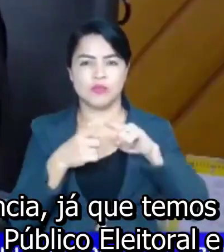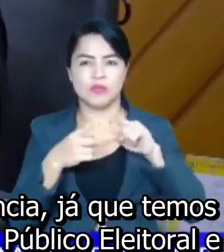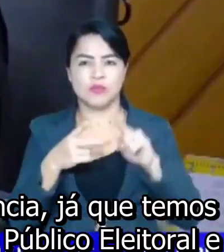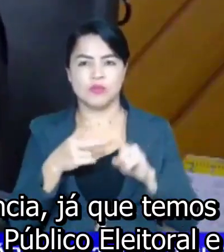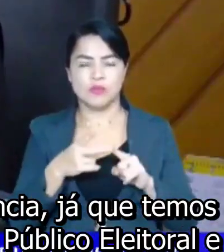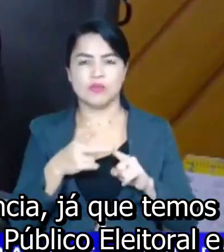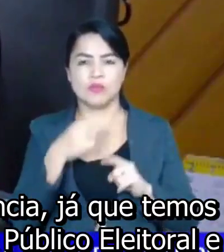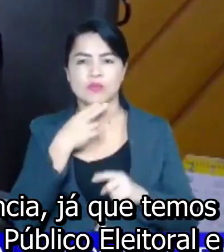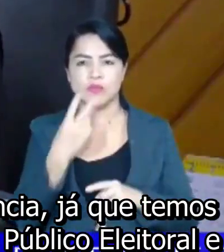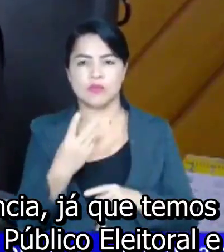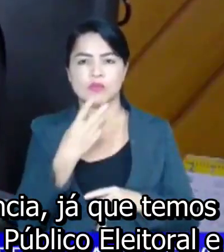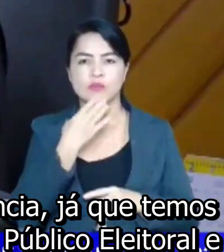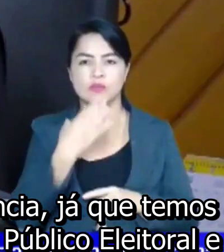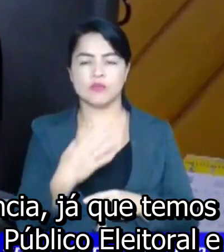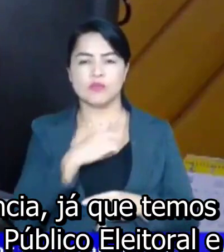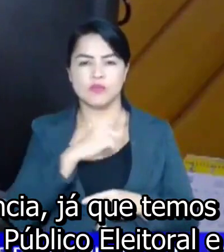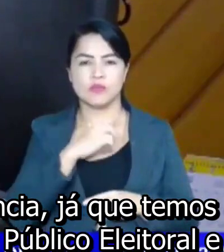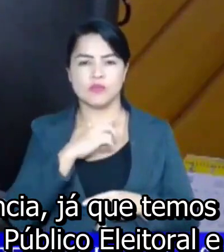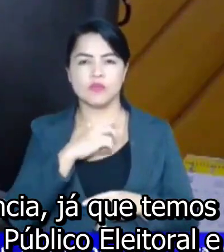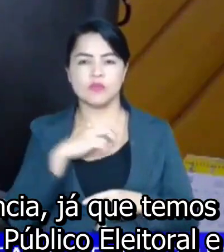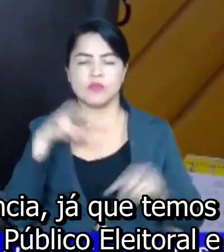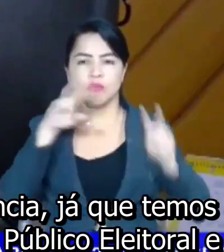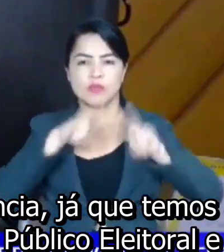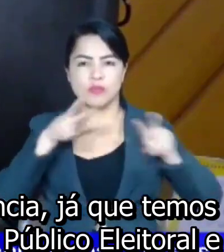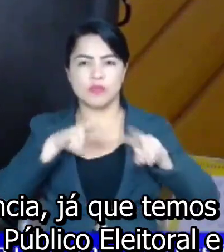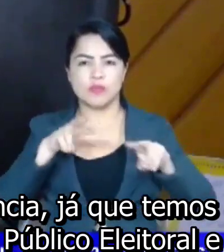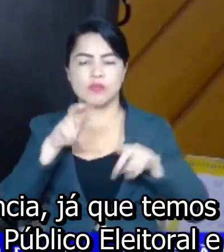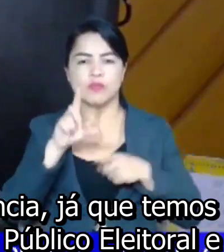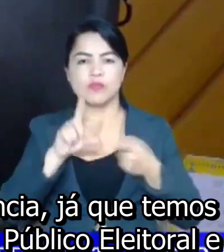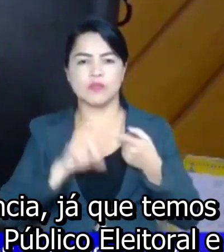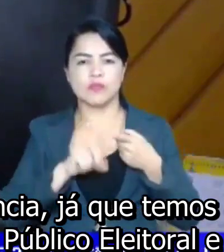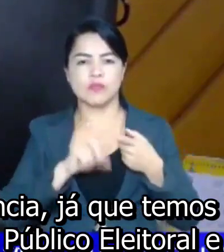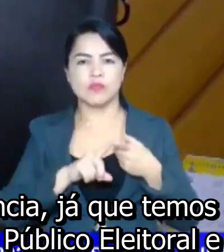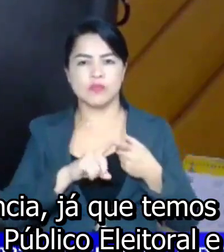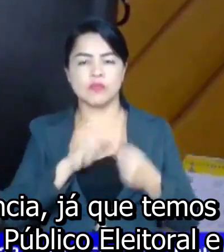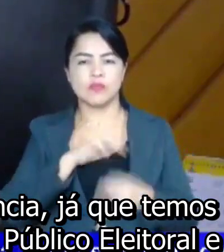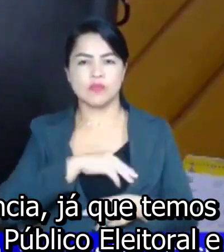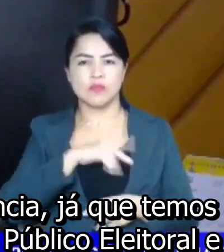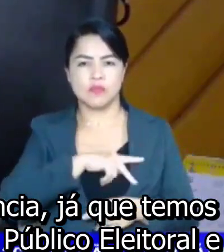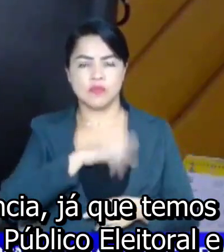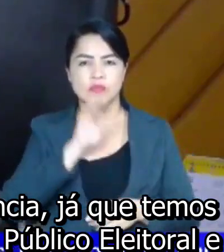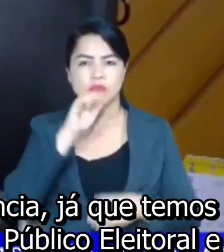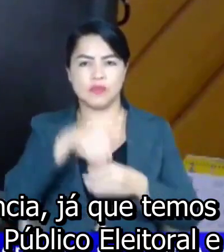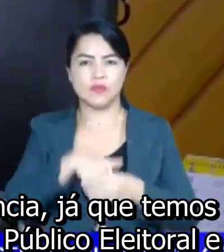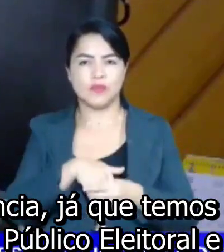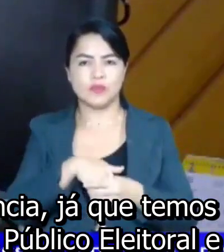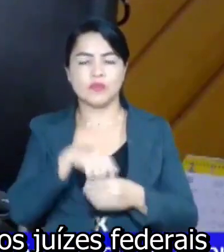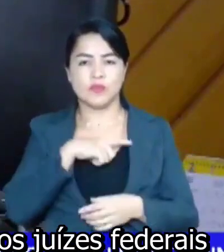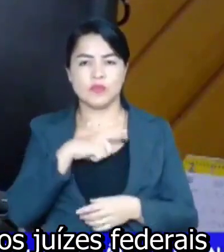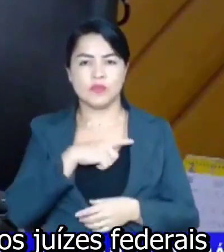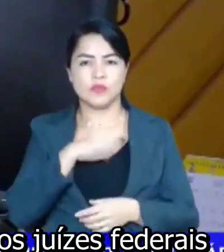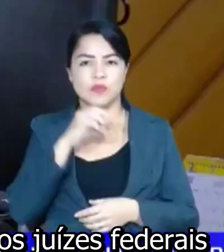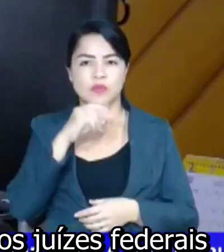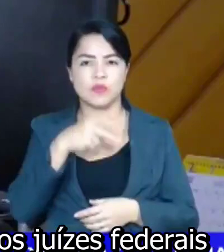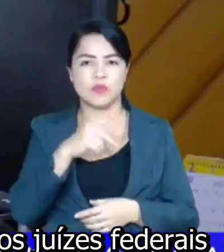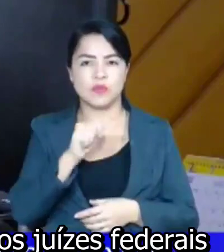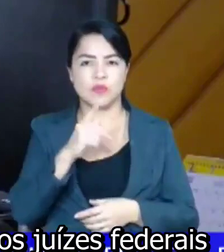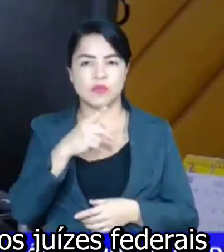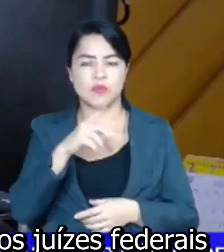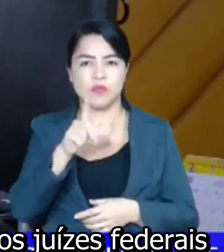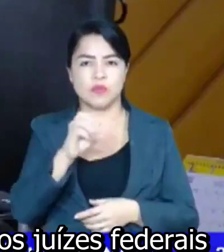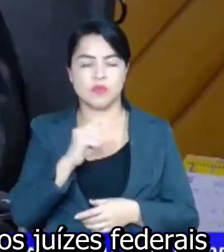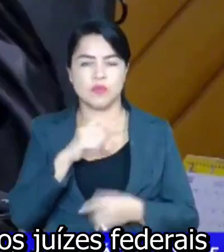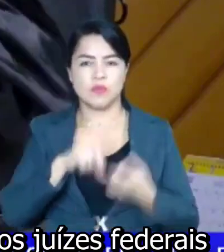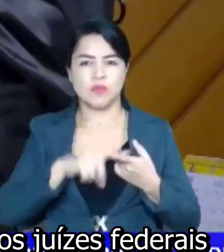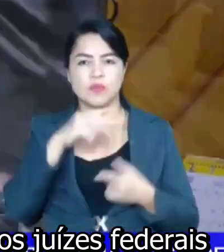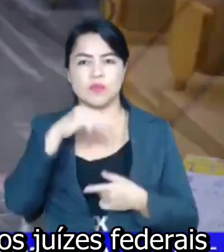Híbrida, né, por videoconferência, já que temos justificadamente o doutor Pablo, que é membro do Ministério Público Eleitoral, e o doutor Mário Júnior, que é